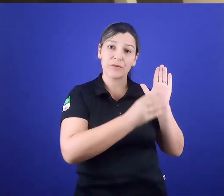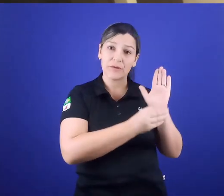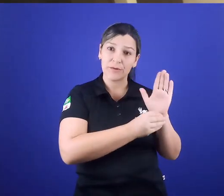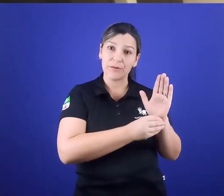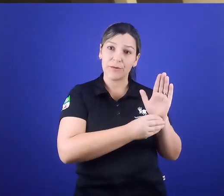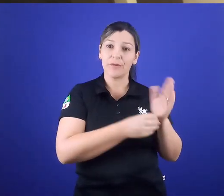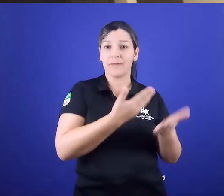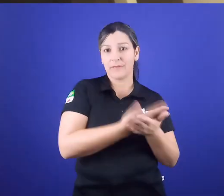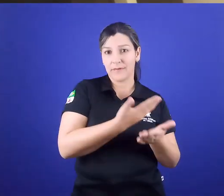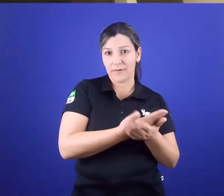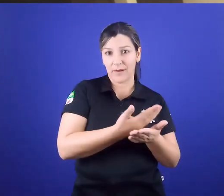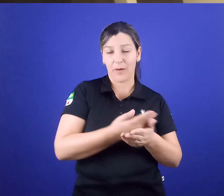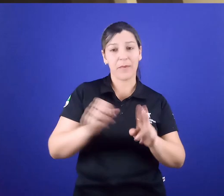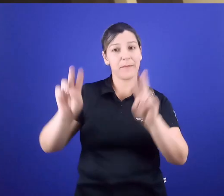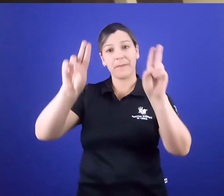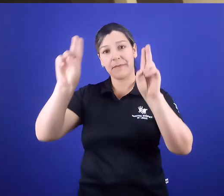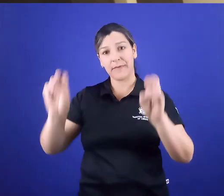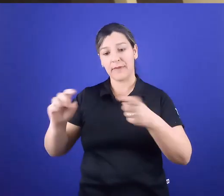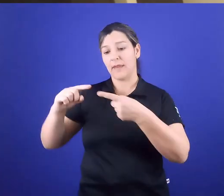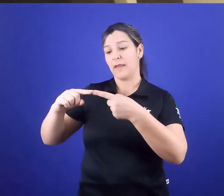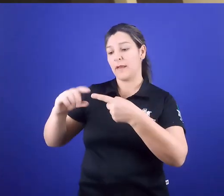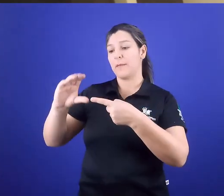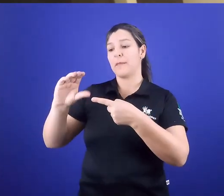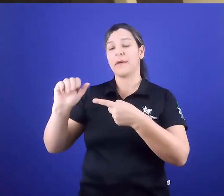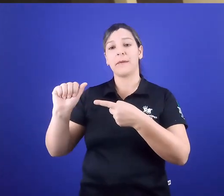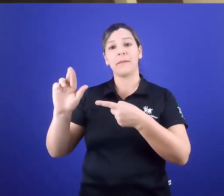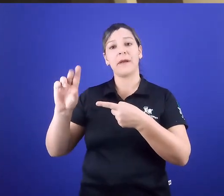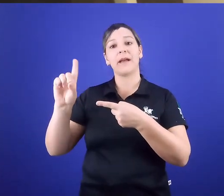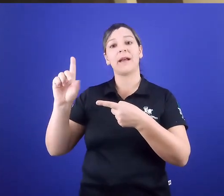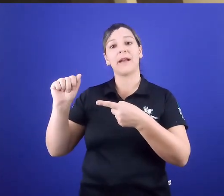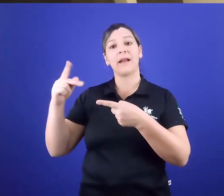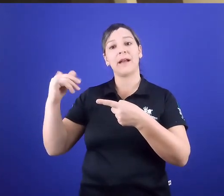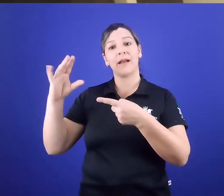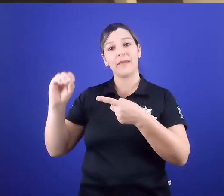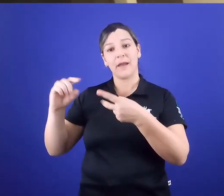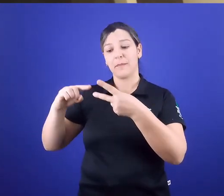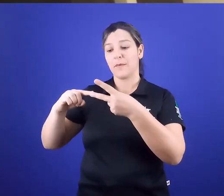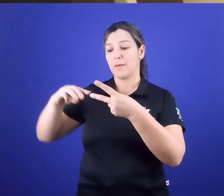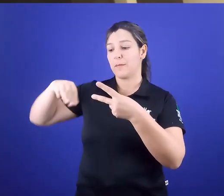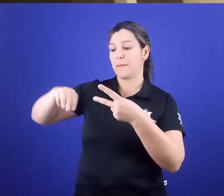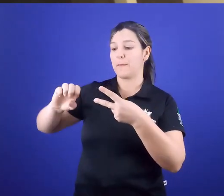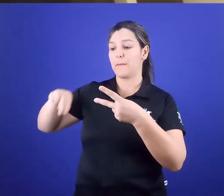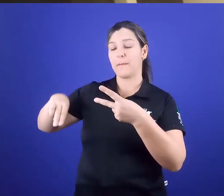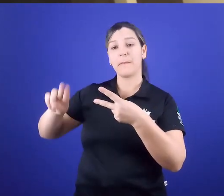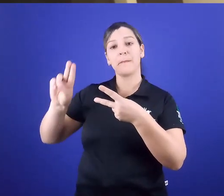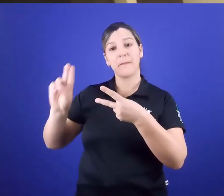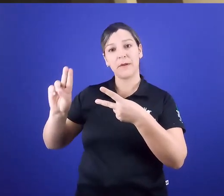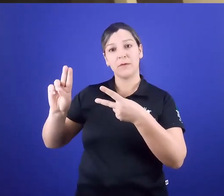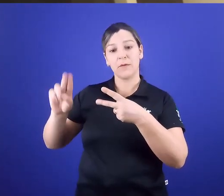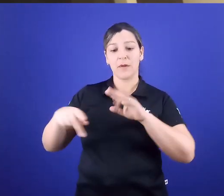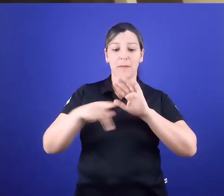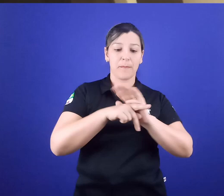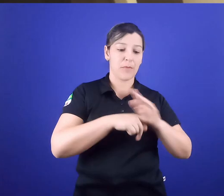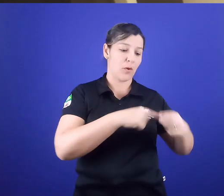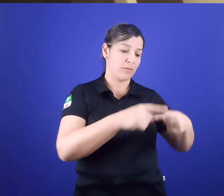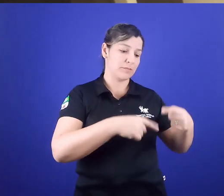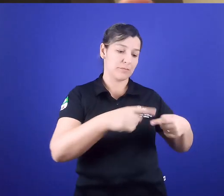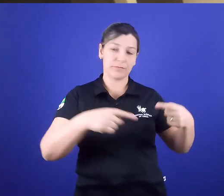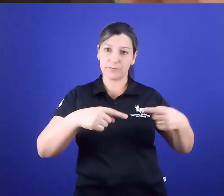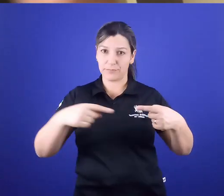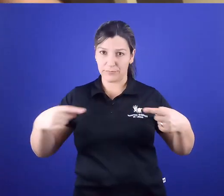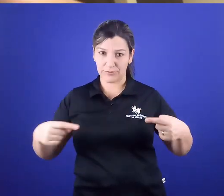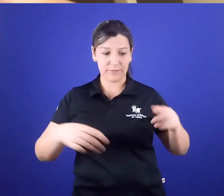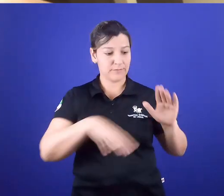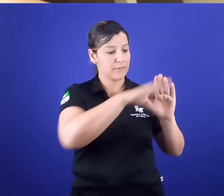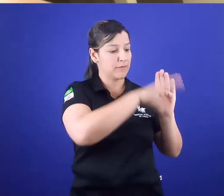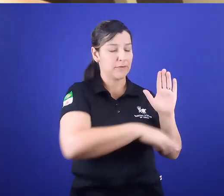cardápio e menu, que é o nosso capítulo 2 da apostila de alimentos e bebidas. A primeira coisa que é importante é a gente saber o que